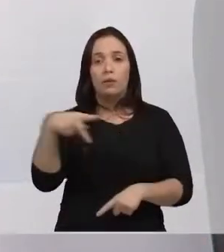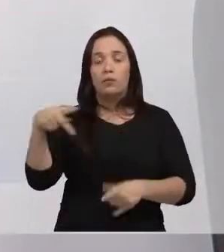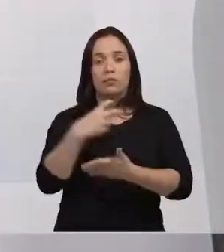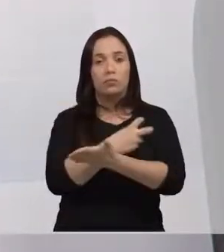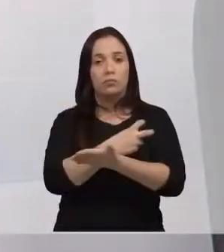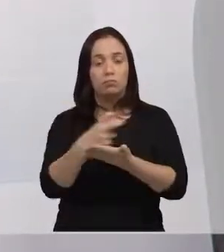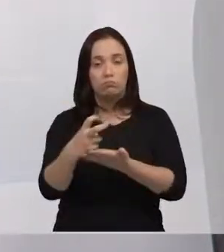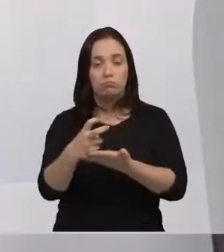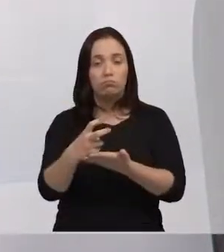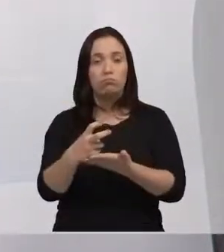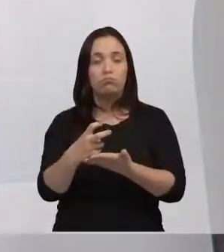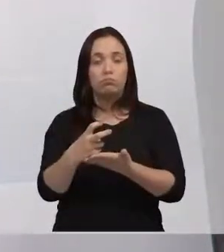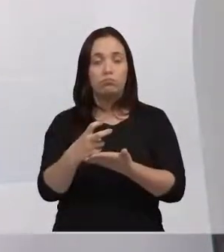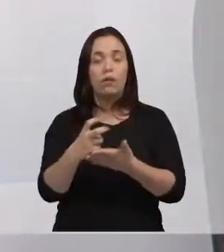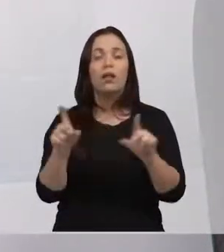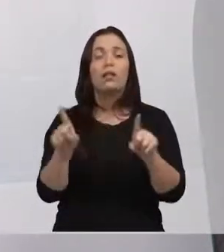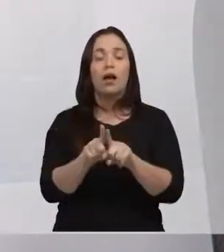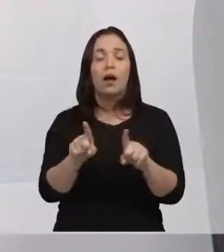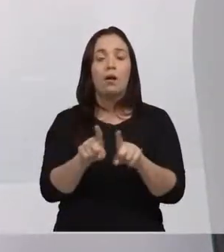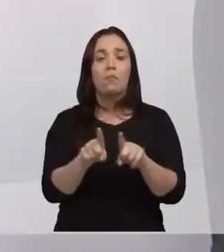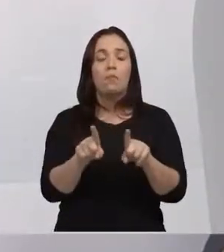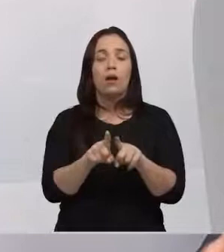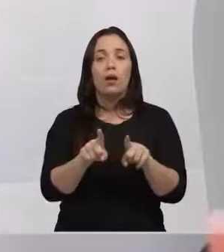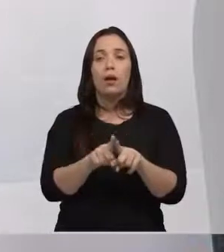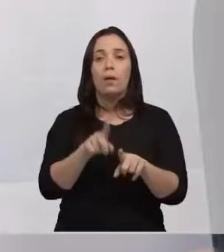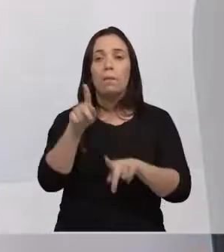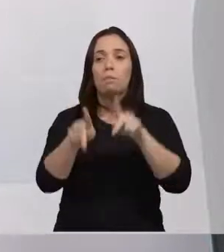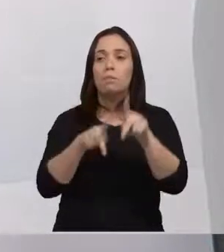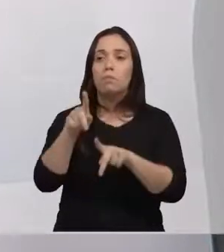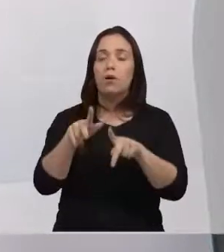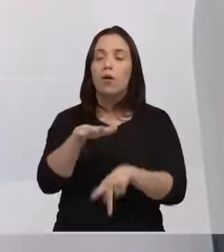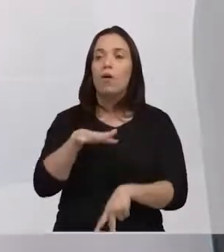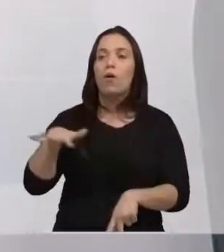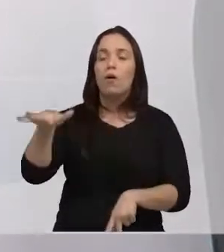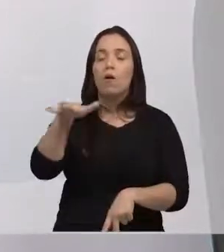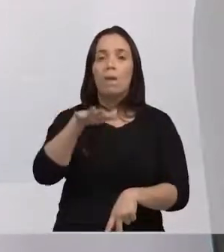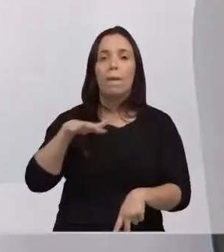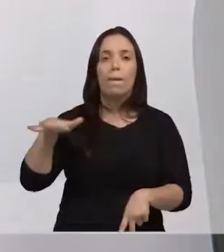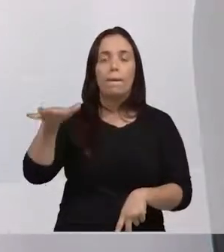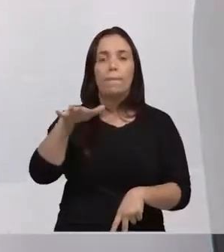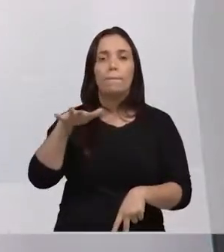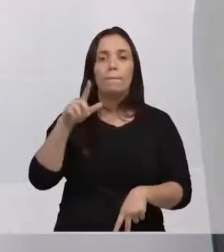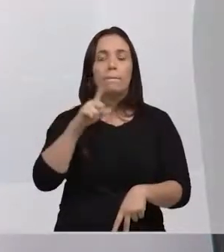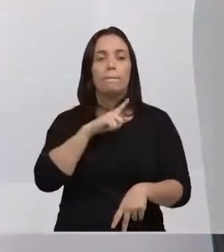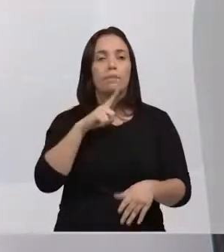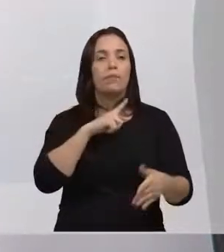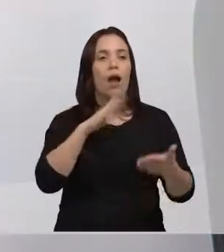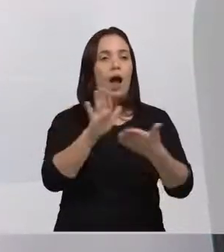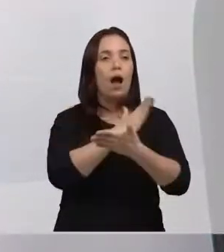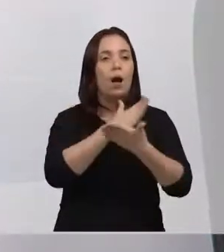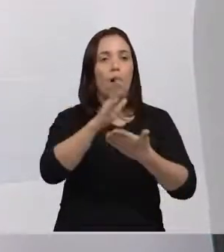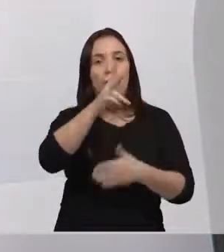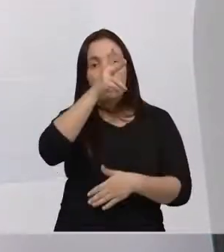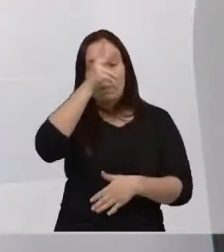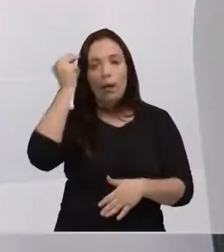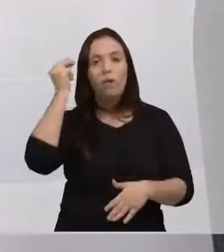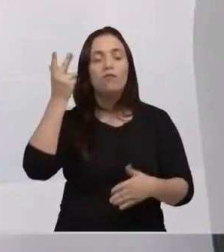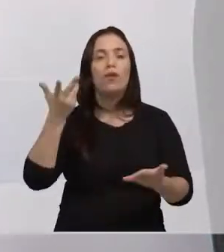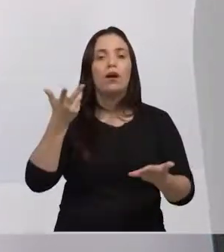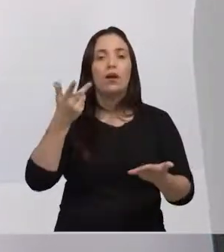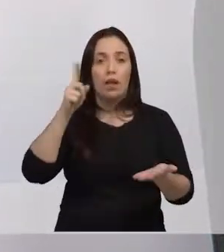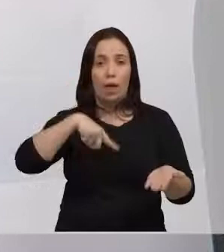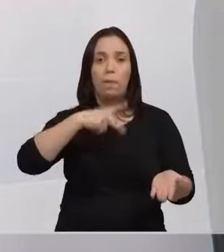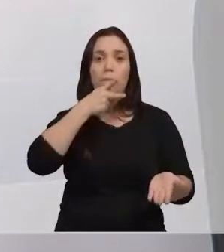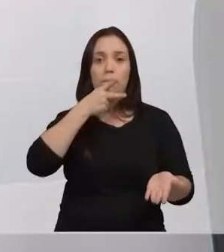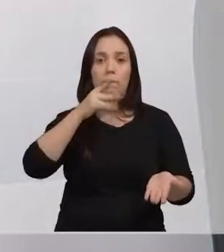em seguida, uma grande parcela da população tirou prefeitos, mesmo sendo bem avaliados, do Partido